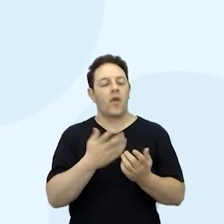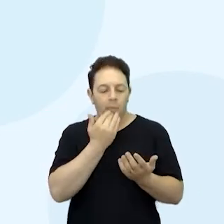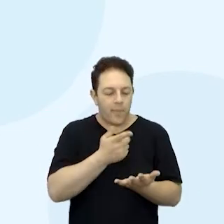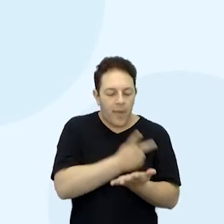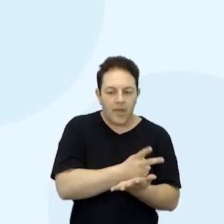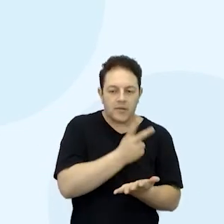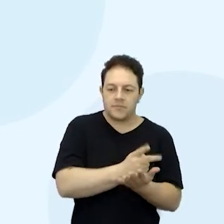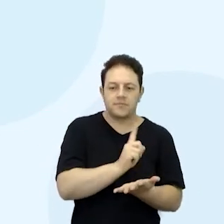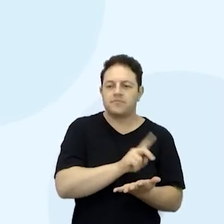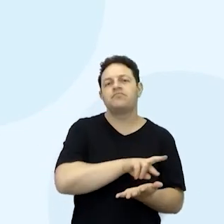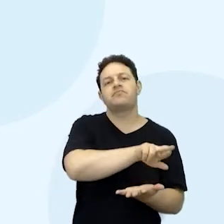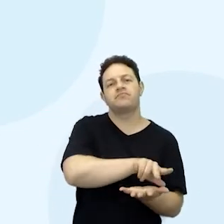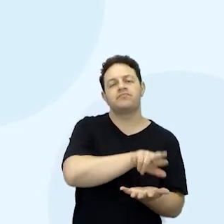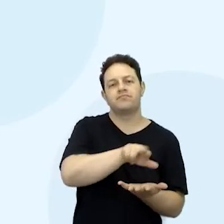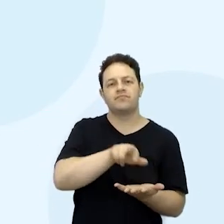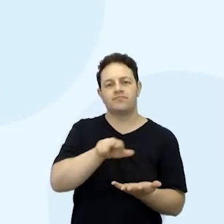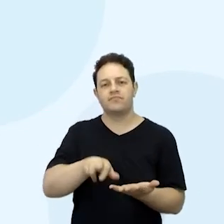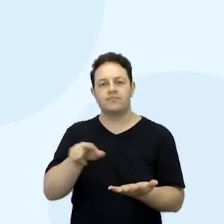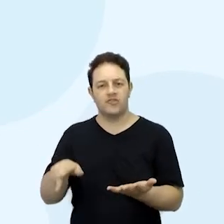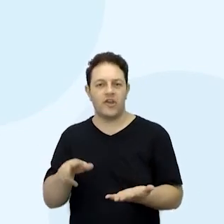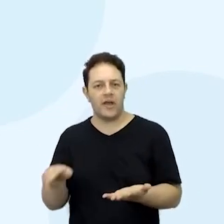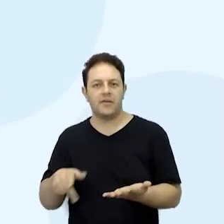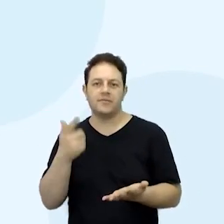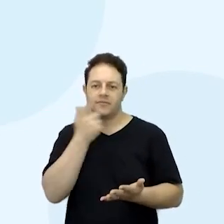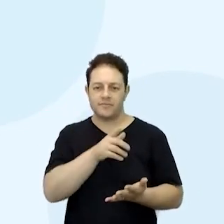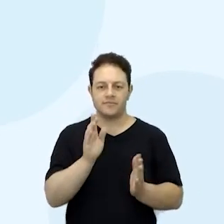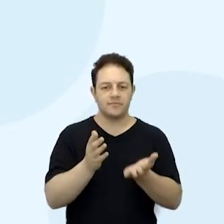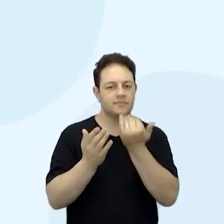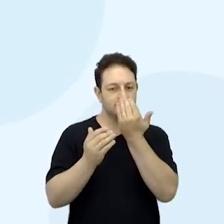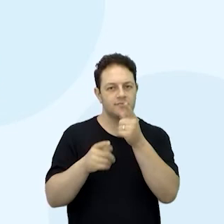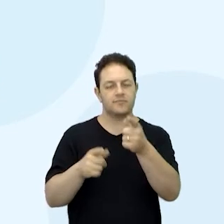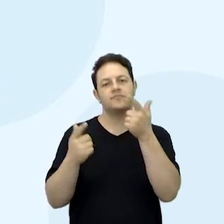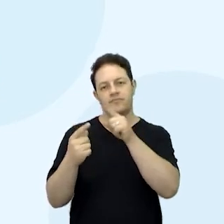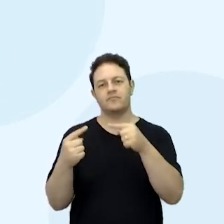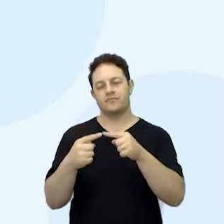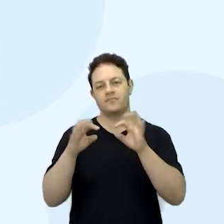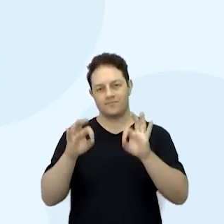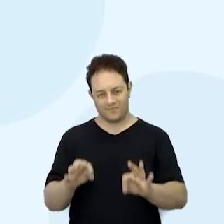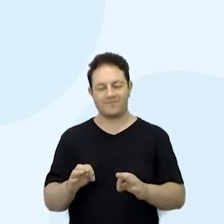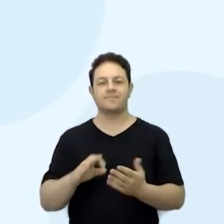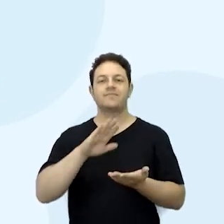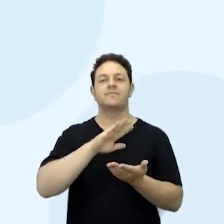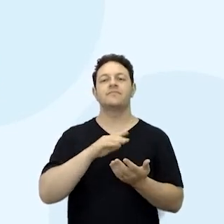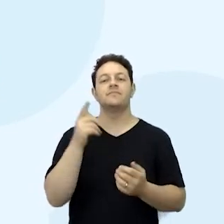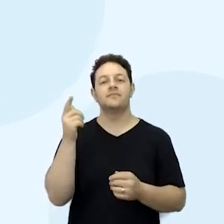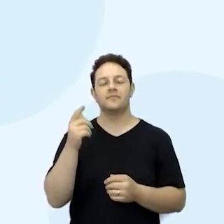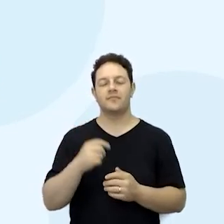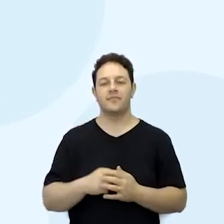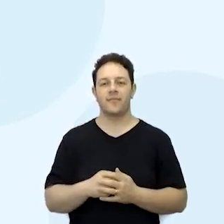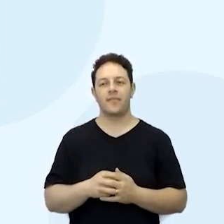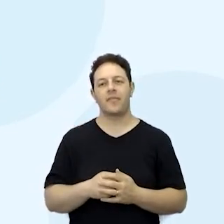diversificada então a sua alimentação justamente por causa disso pela construção então de